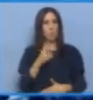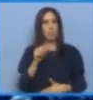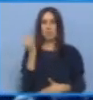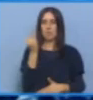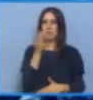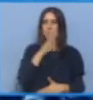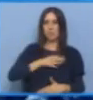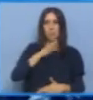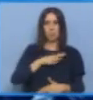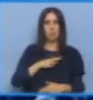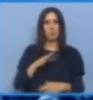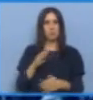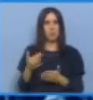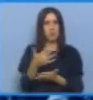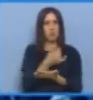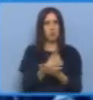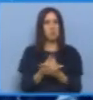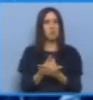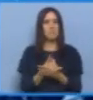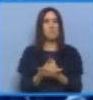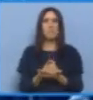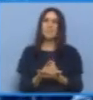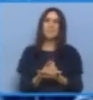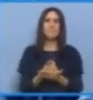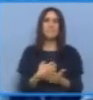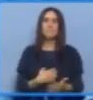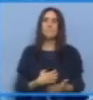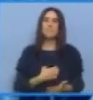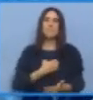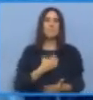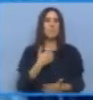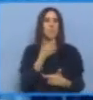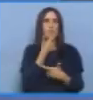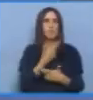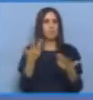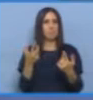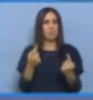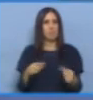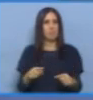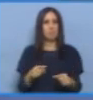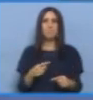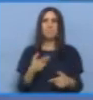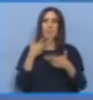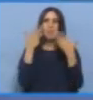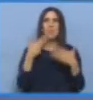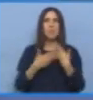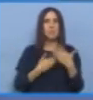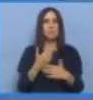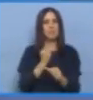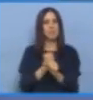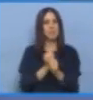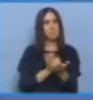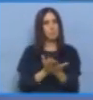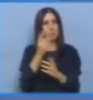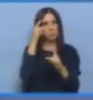nos reportam nestes dados, tudo ganha sentido, tudo faz sentido, tudo ganha outro alento e continuamos a trabalhar em